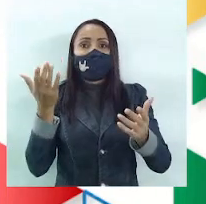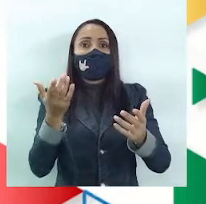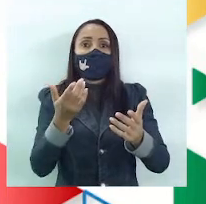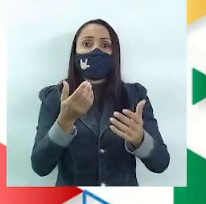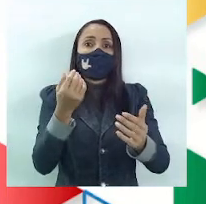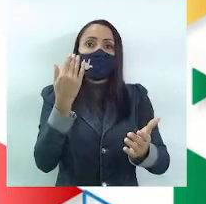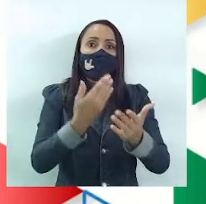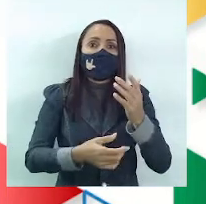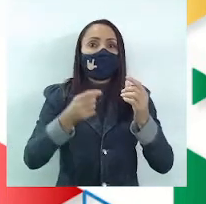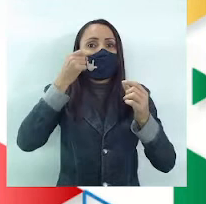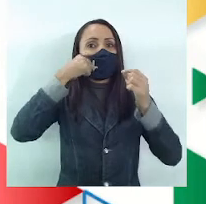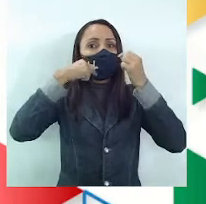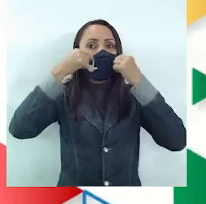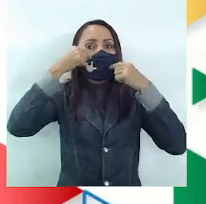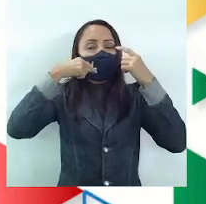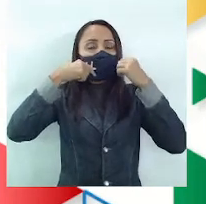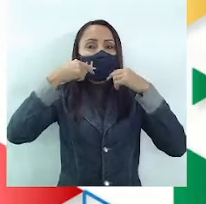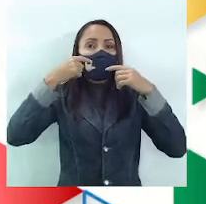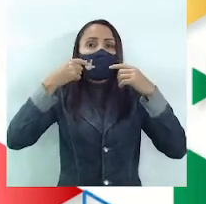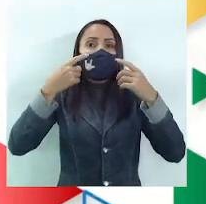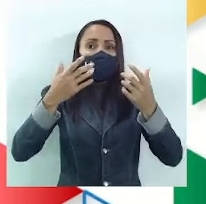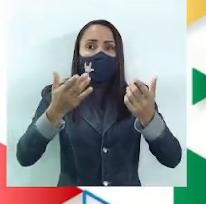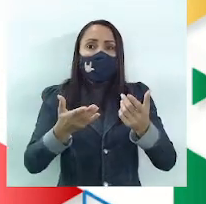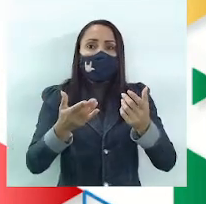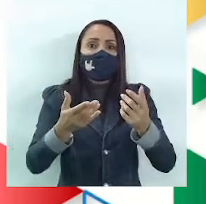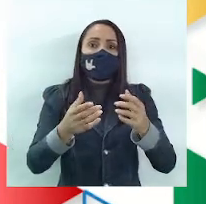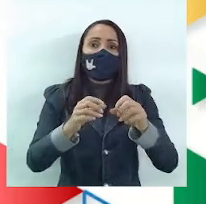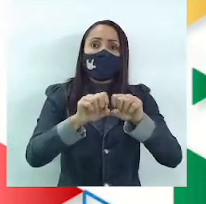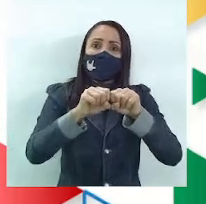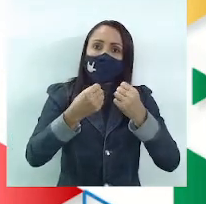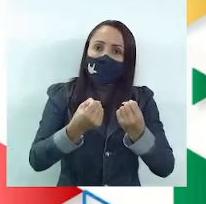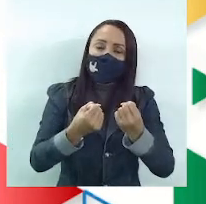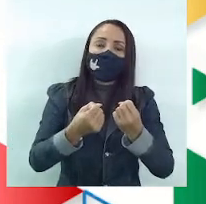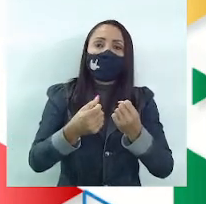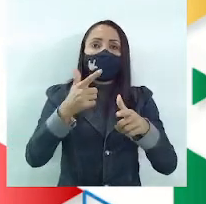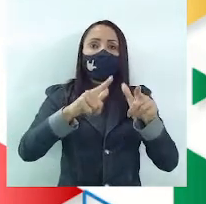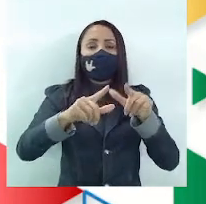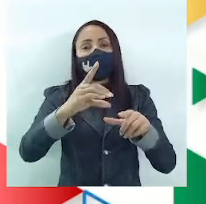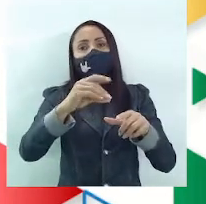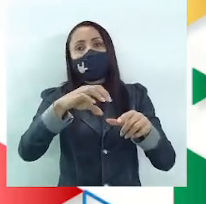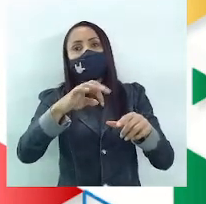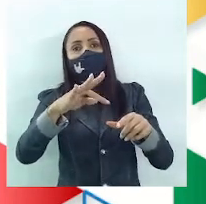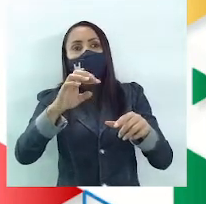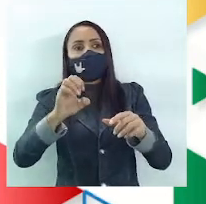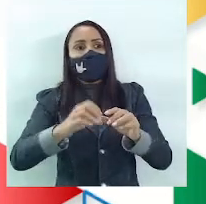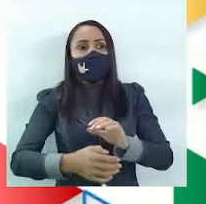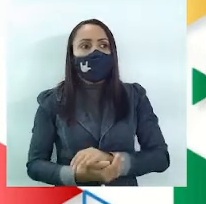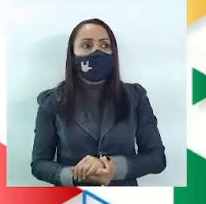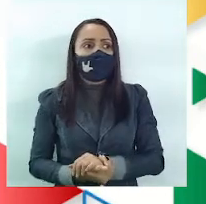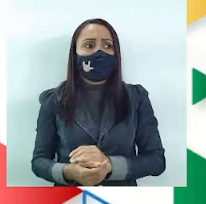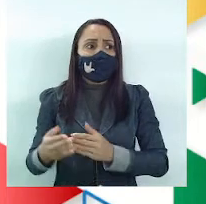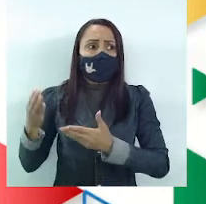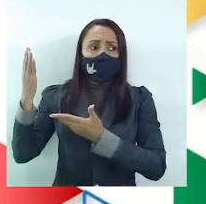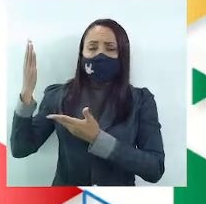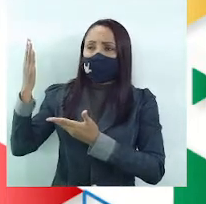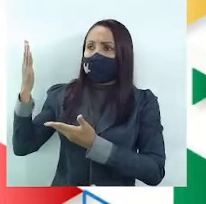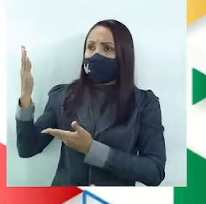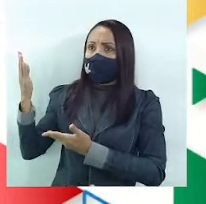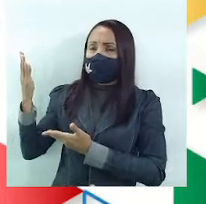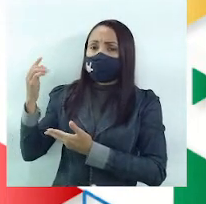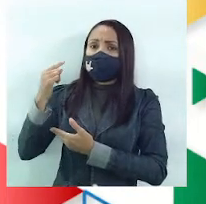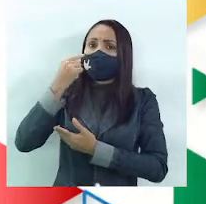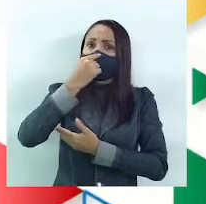a quebrar os outros dentes, porque vai ter uma sobrecarga neles. Isso na tela, poderia explicar? São as arcadas,